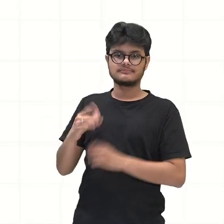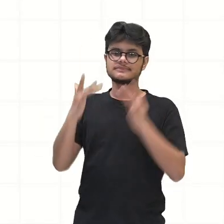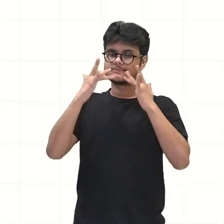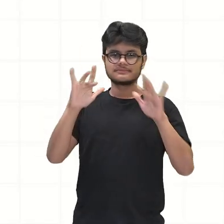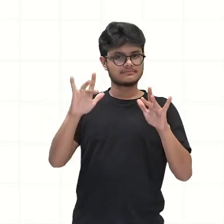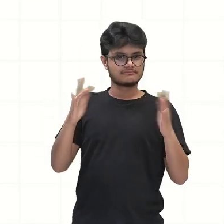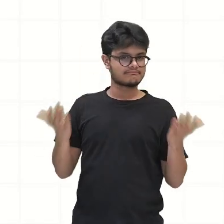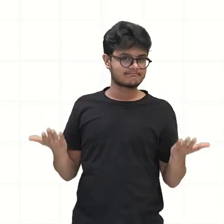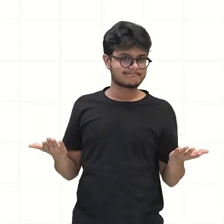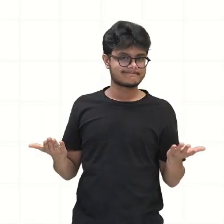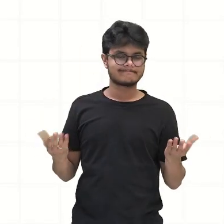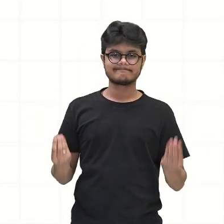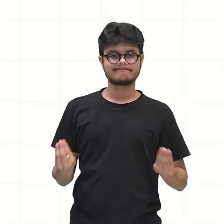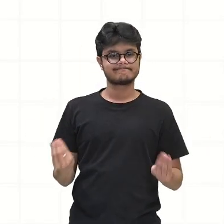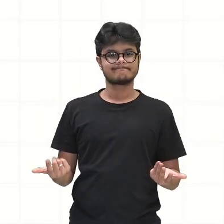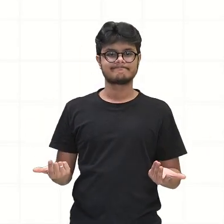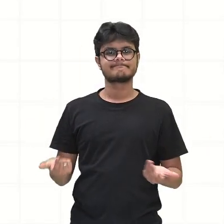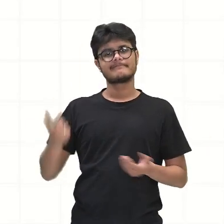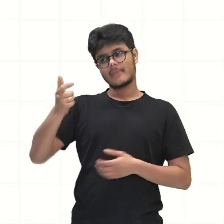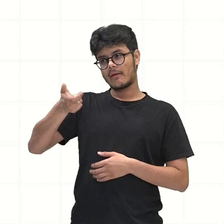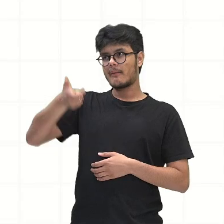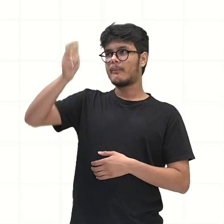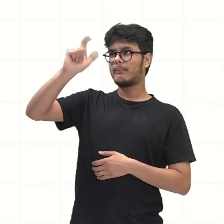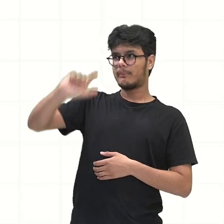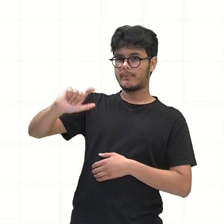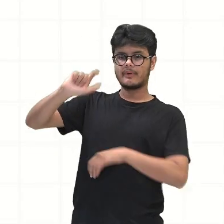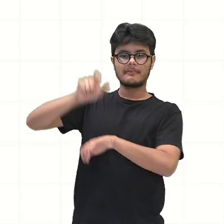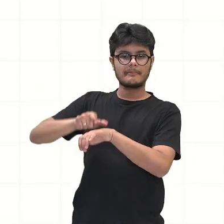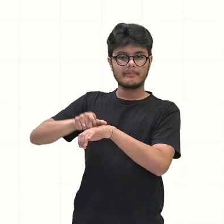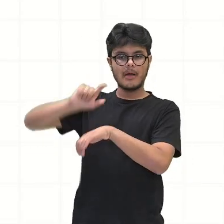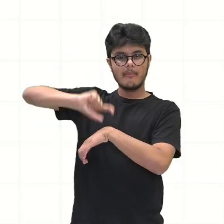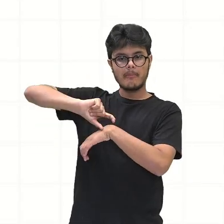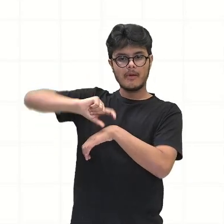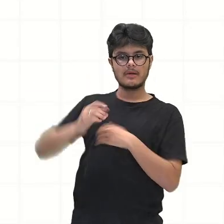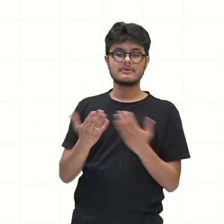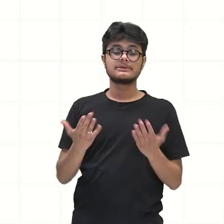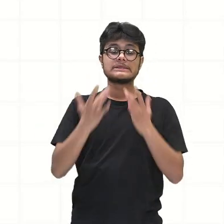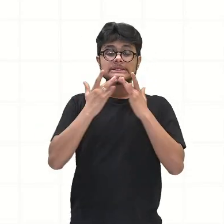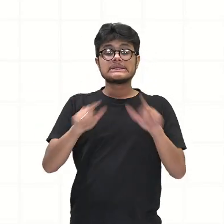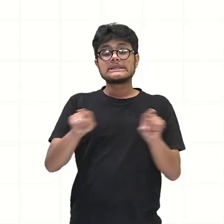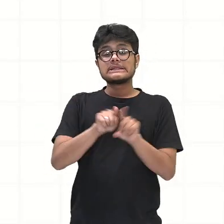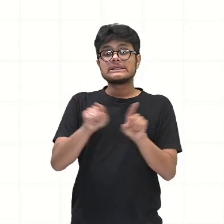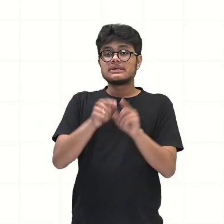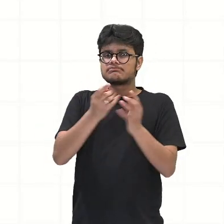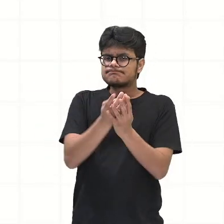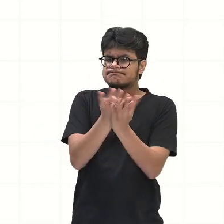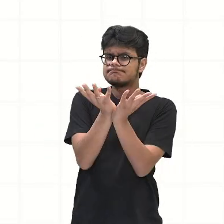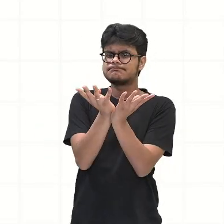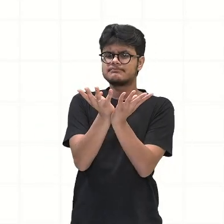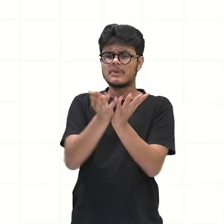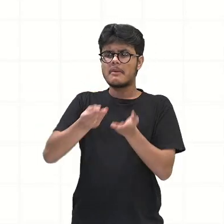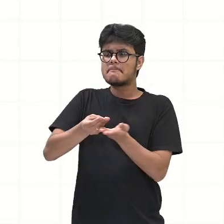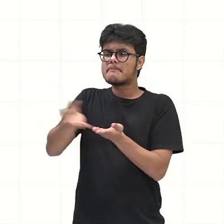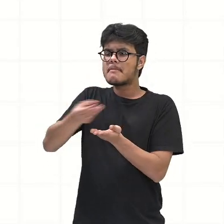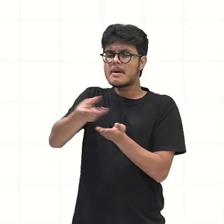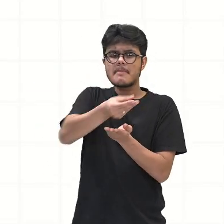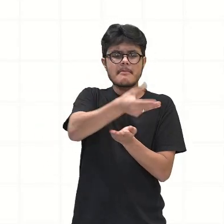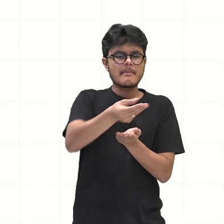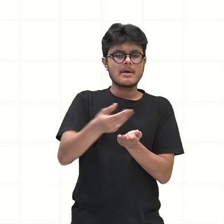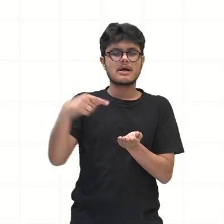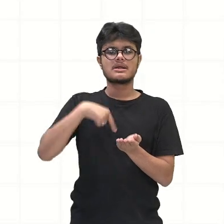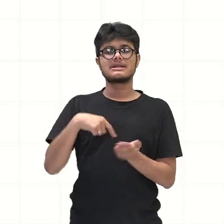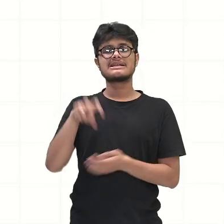vai estar para cima, né? E o sorteio de uma carta em um baralho, né? O baralho, a gente tem